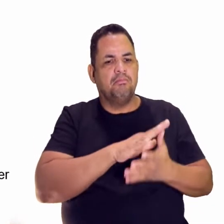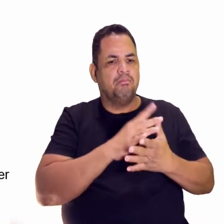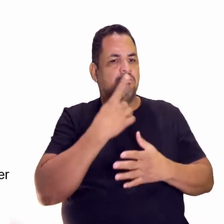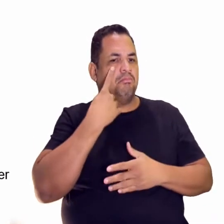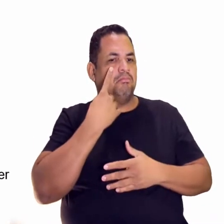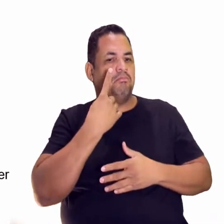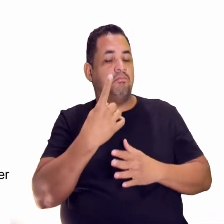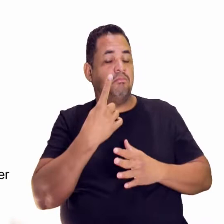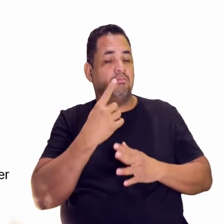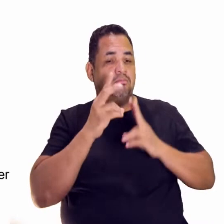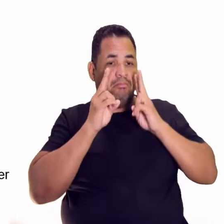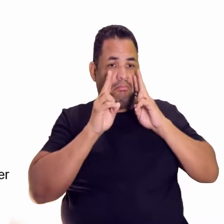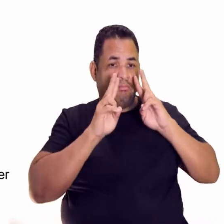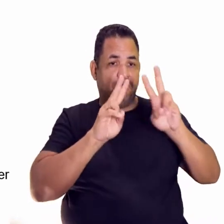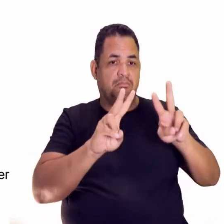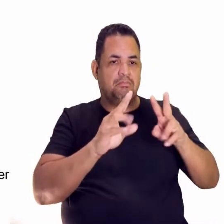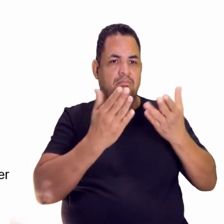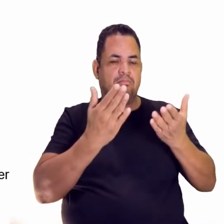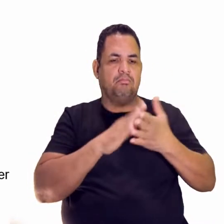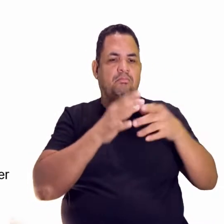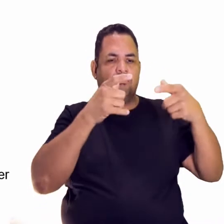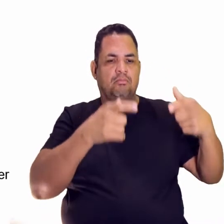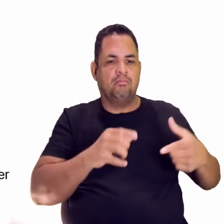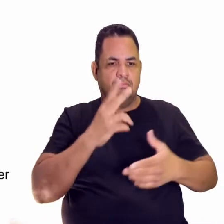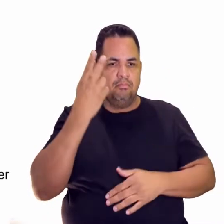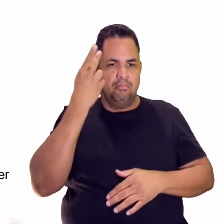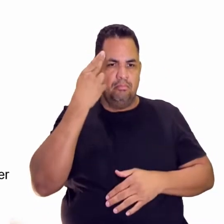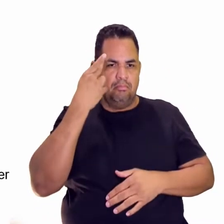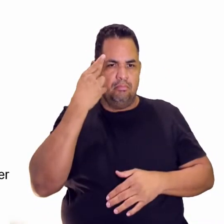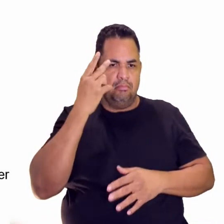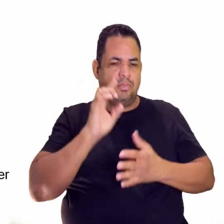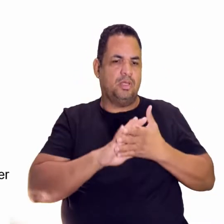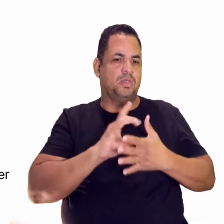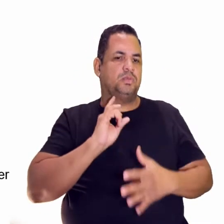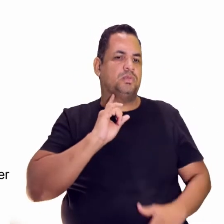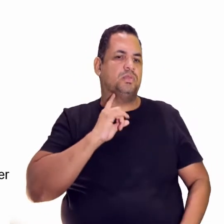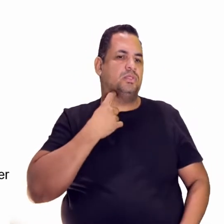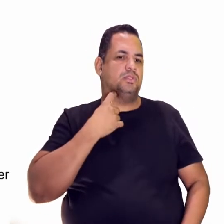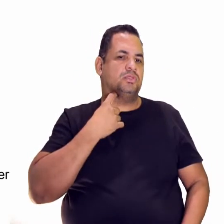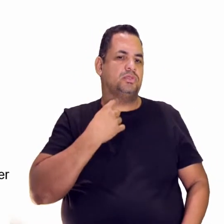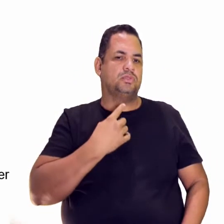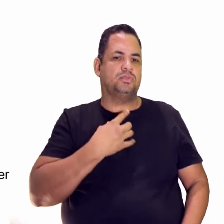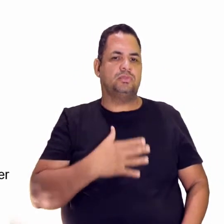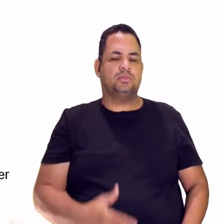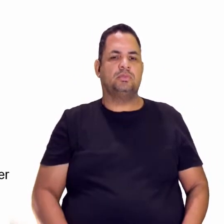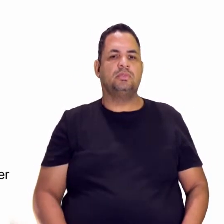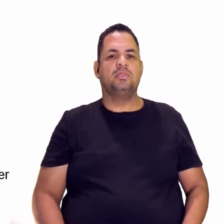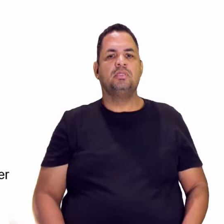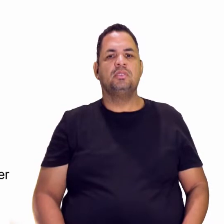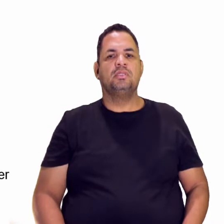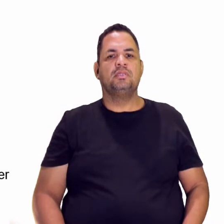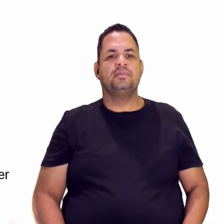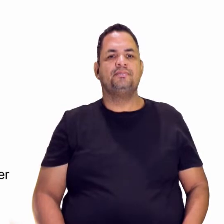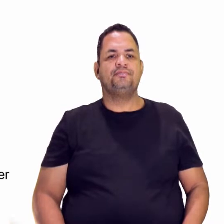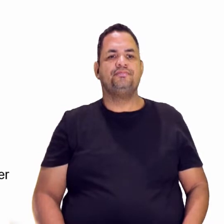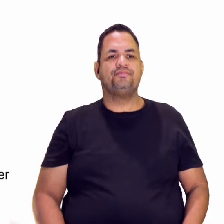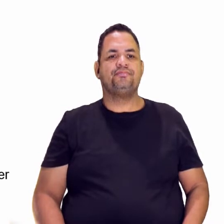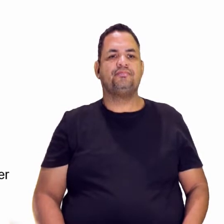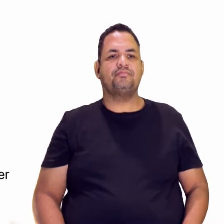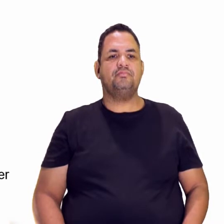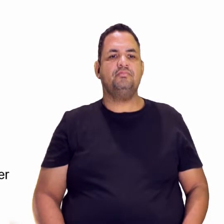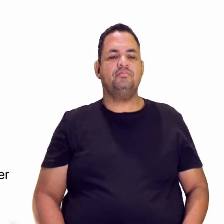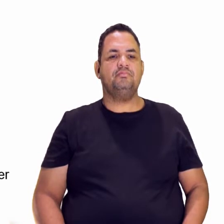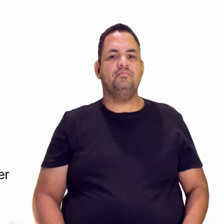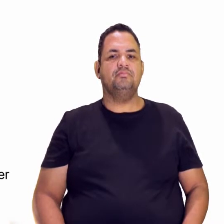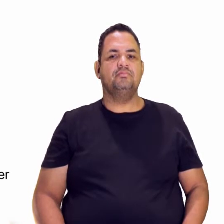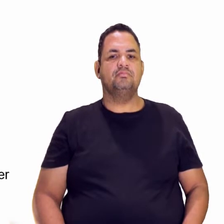paisagem, no local natural do lixo, tá? Então, o que é que essa coisa